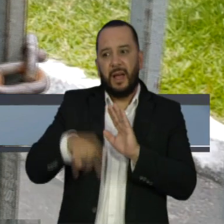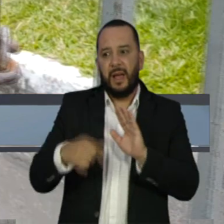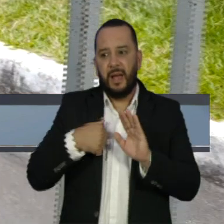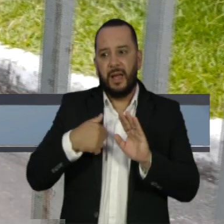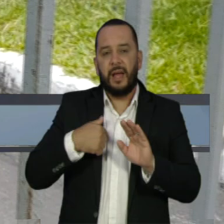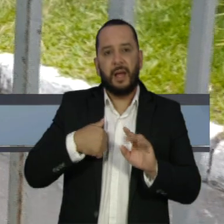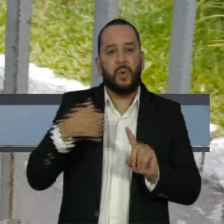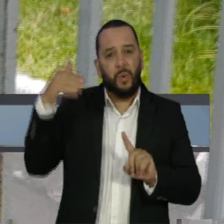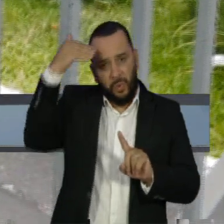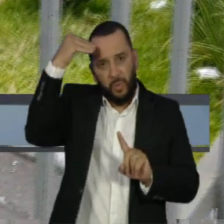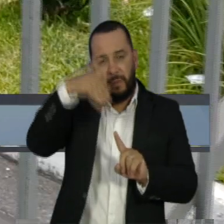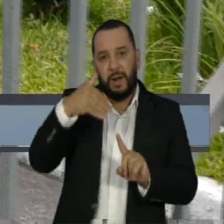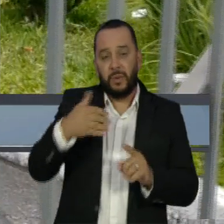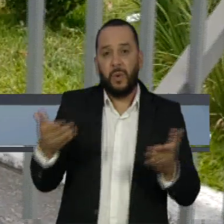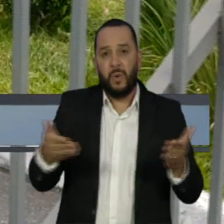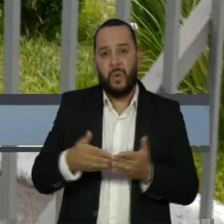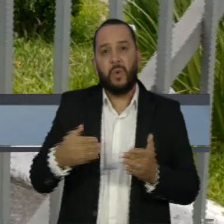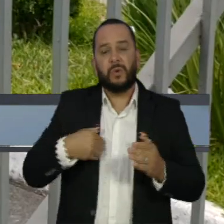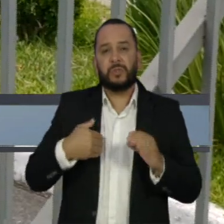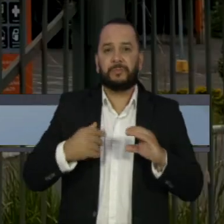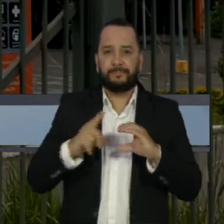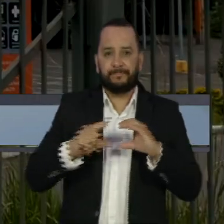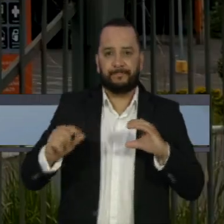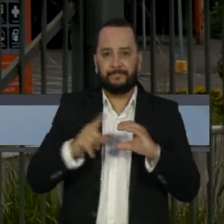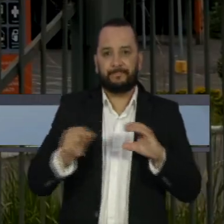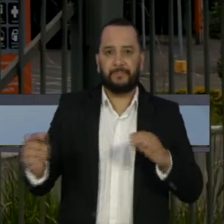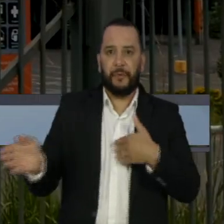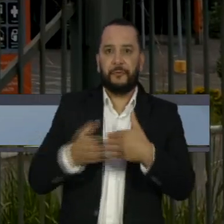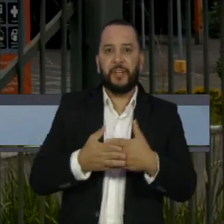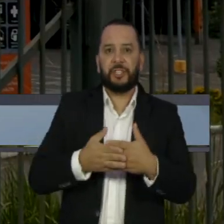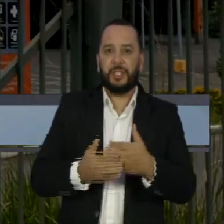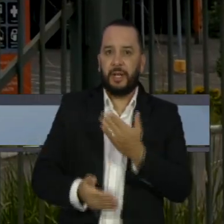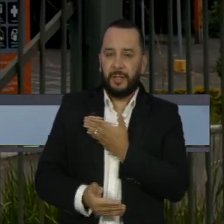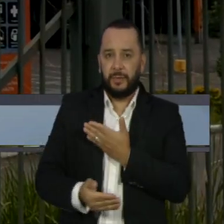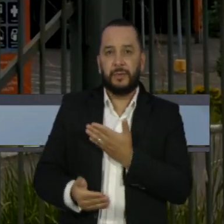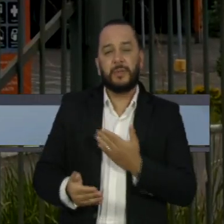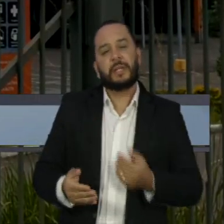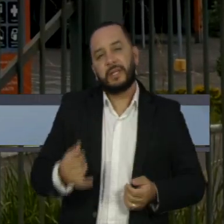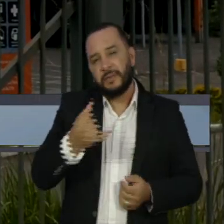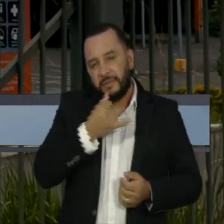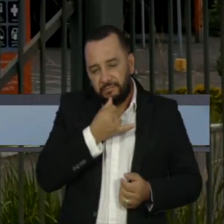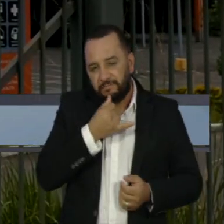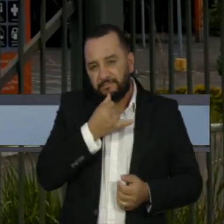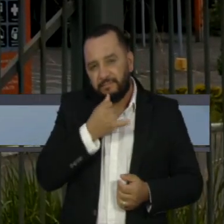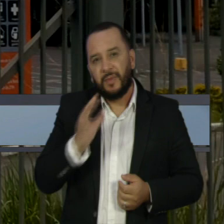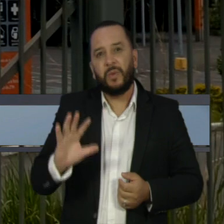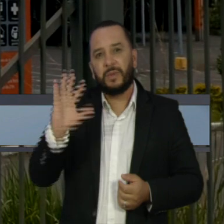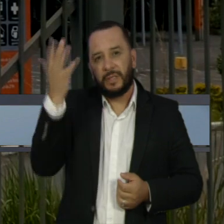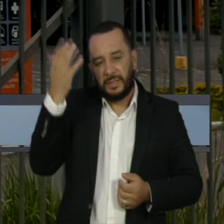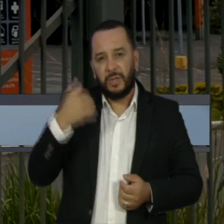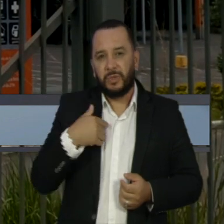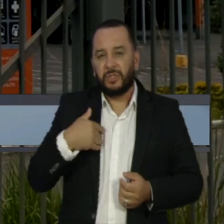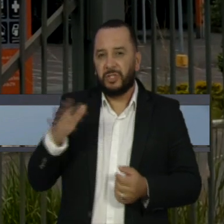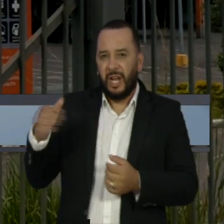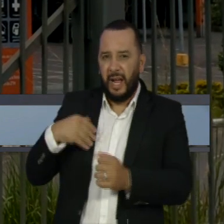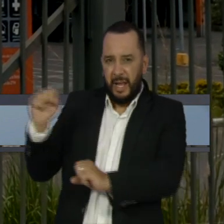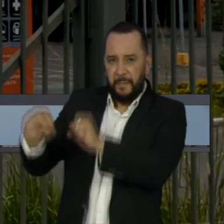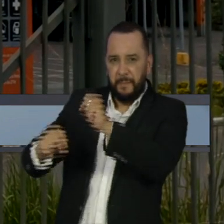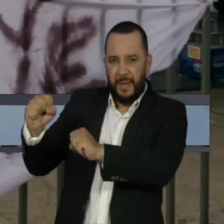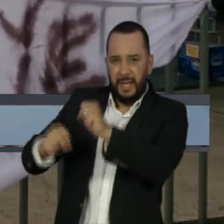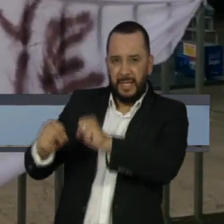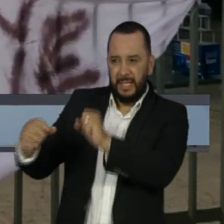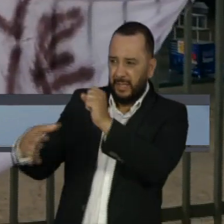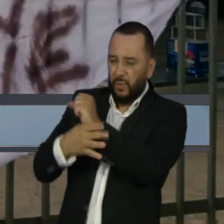hoje pela manhã o supermercado amanheceu fechado em nota o Carrefour lamentou o incidente disse que encerrou o contrato com a empresa